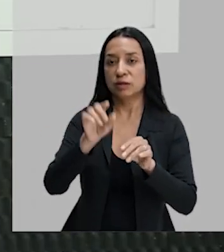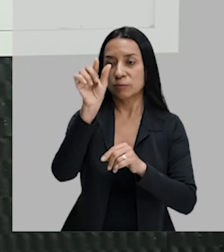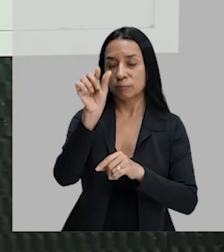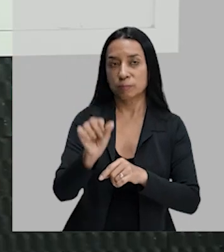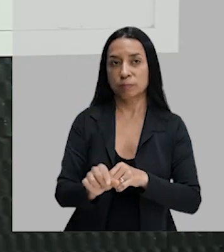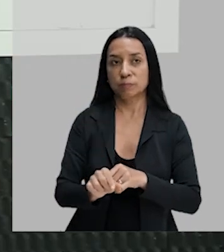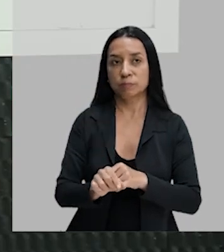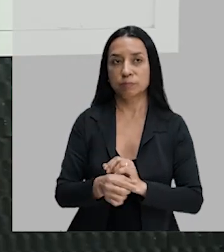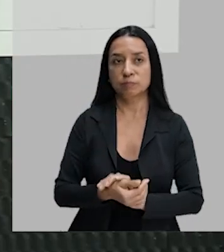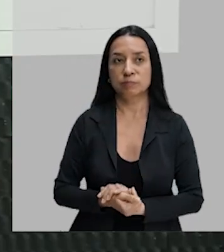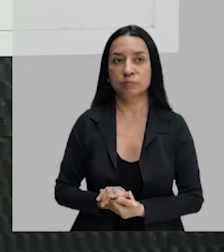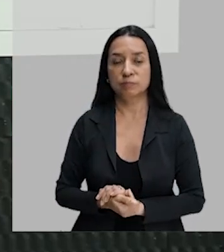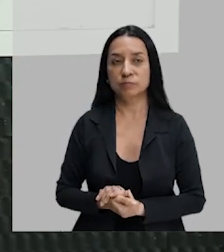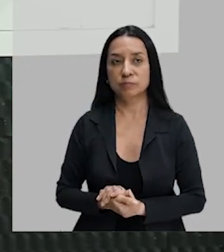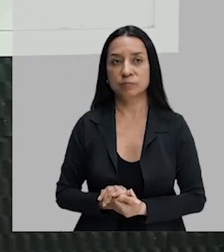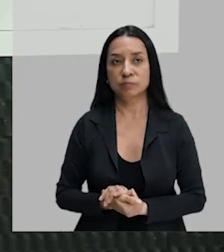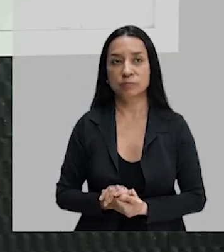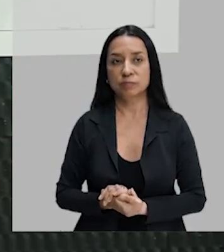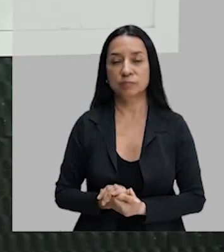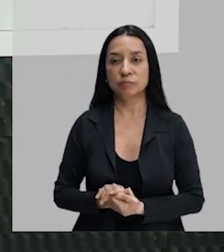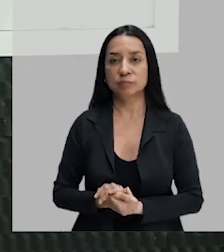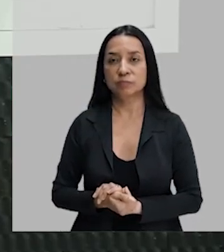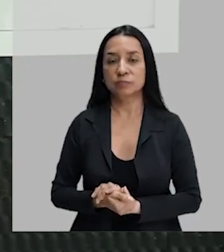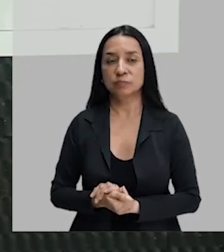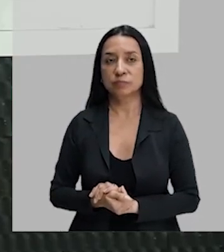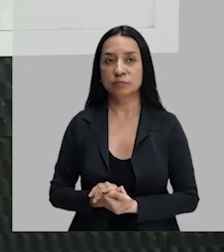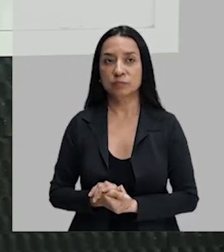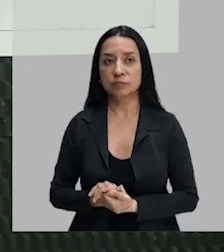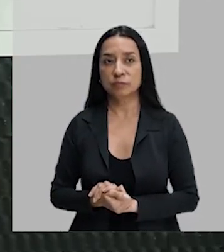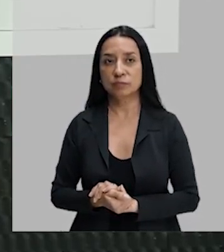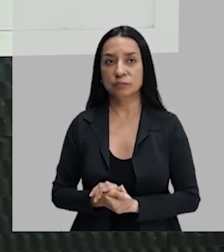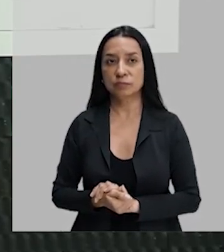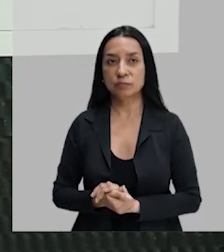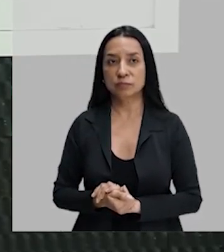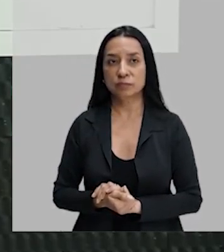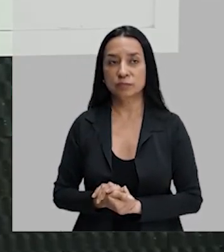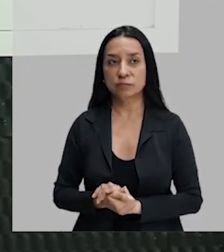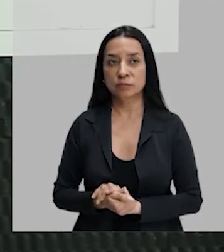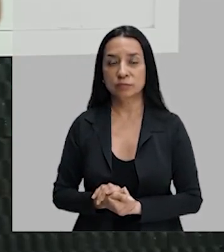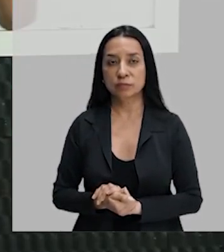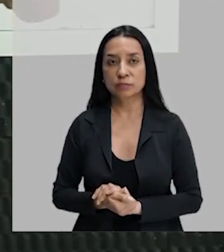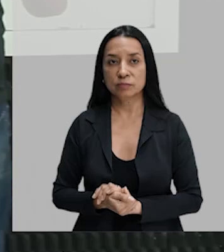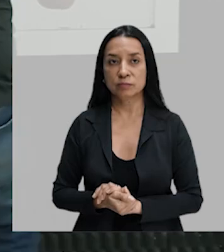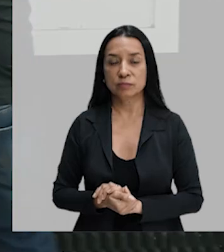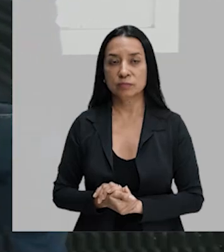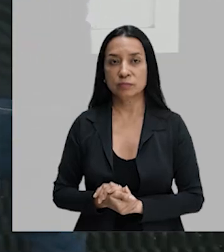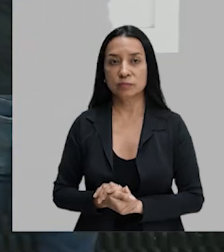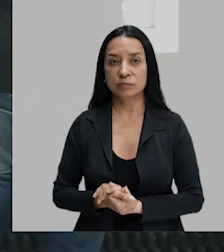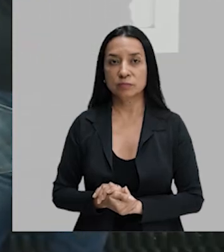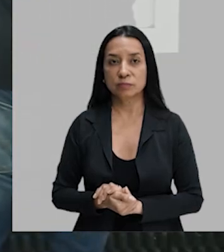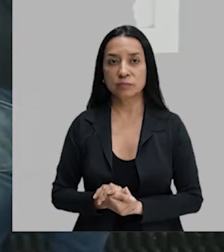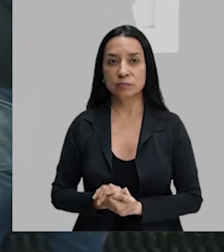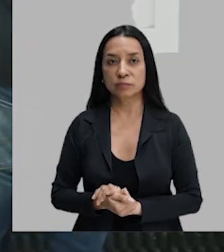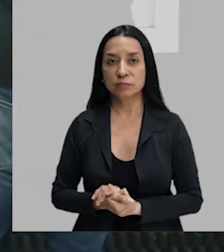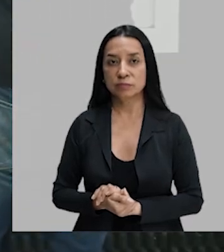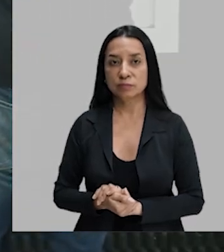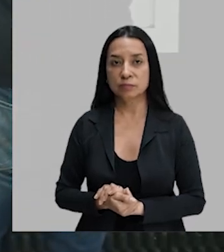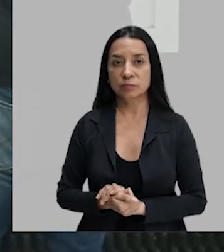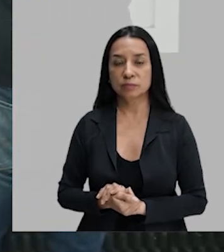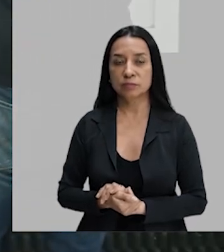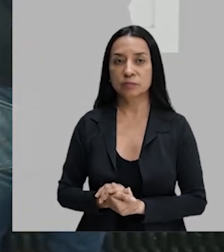então cancelei essa linha aqui e essa coluna vou ter que menos